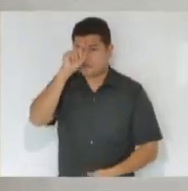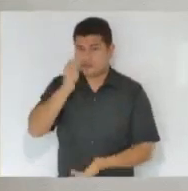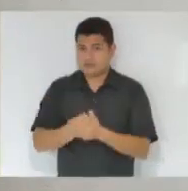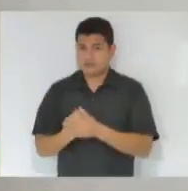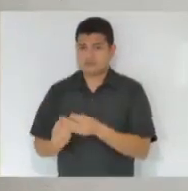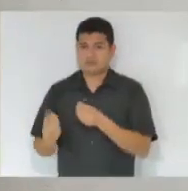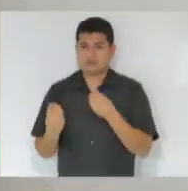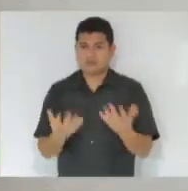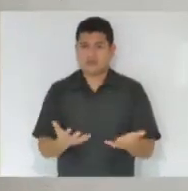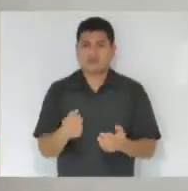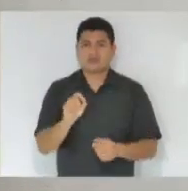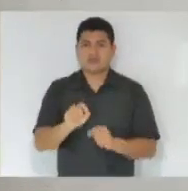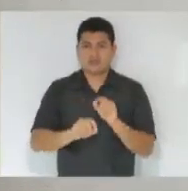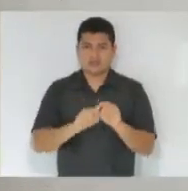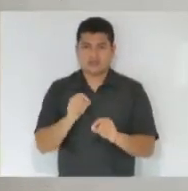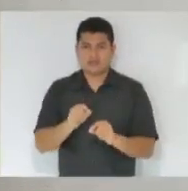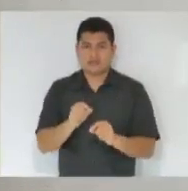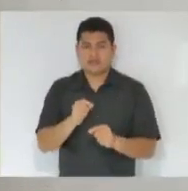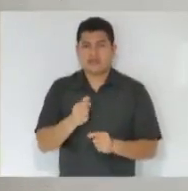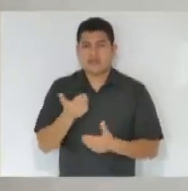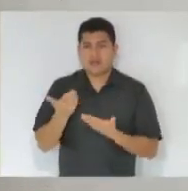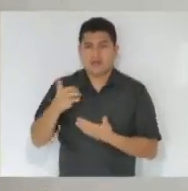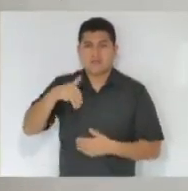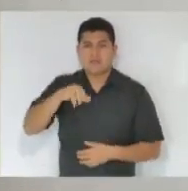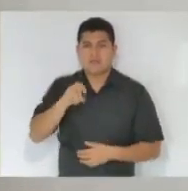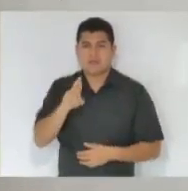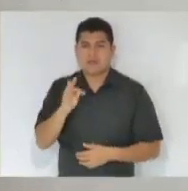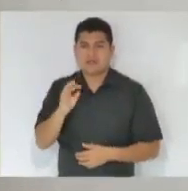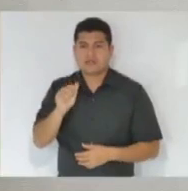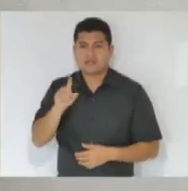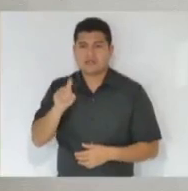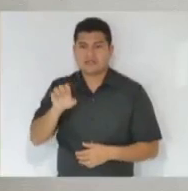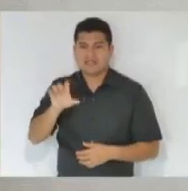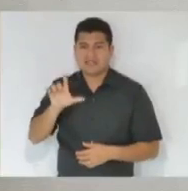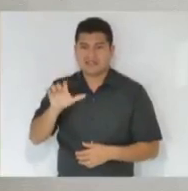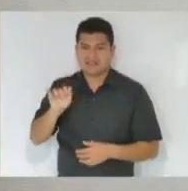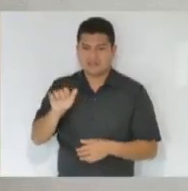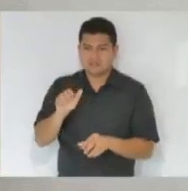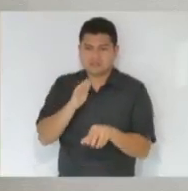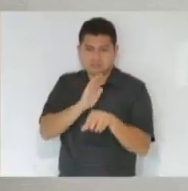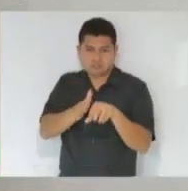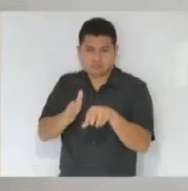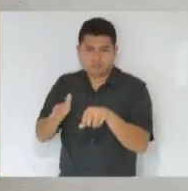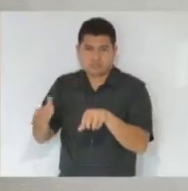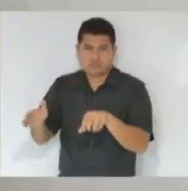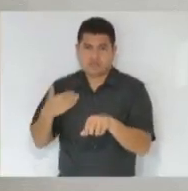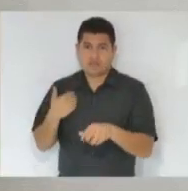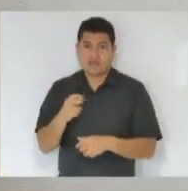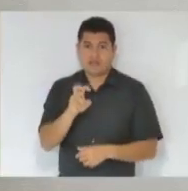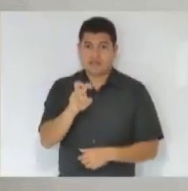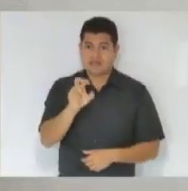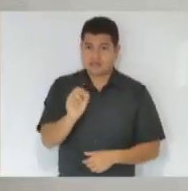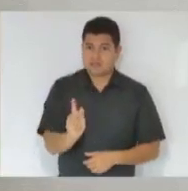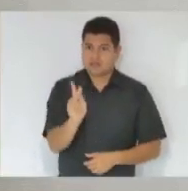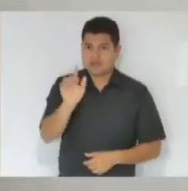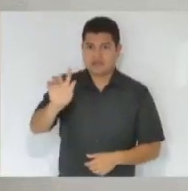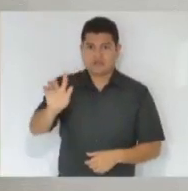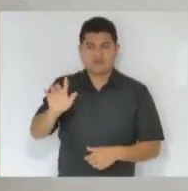mortadela. E ofereceu, na época, uma mortadela de 50 quilos e, agora, uma mortadela